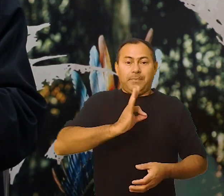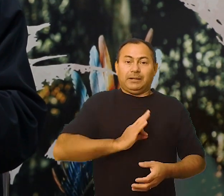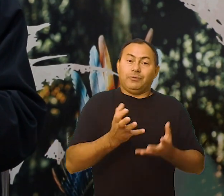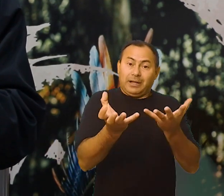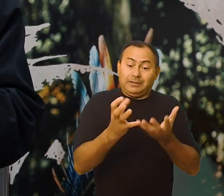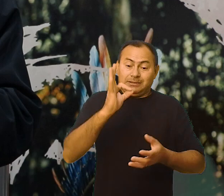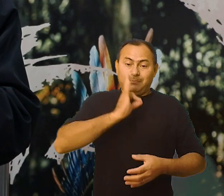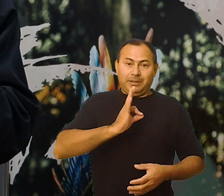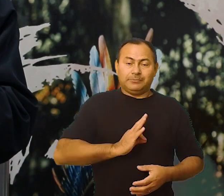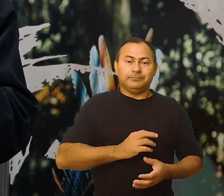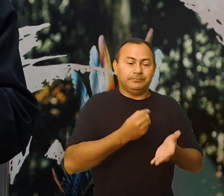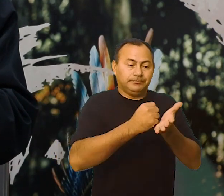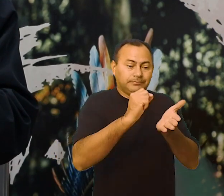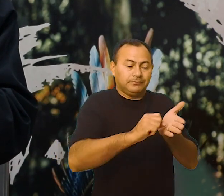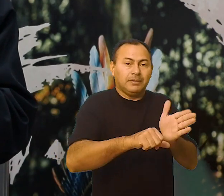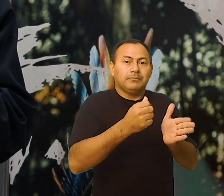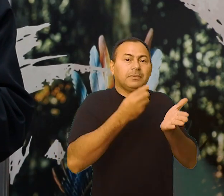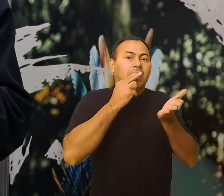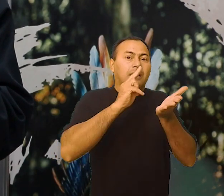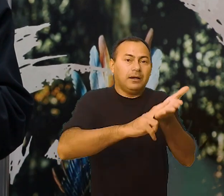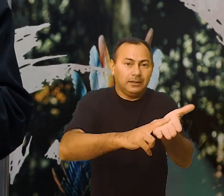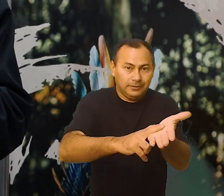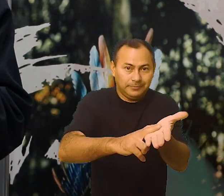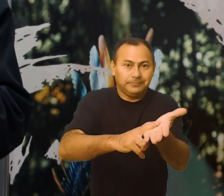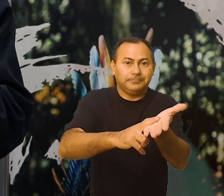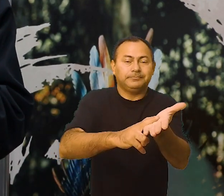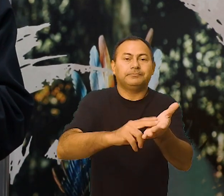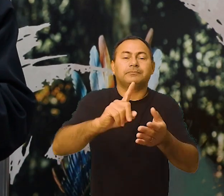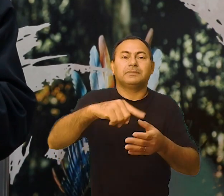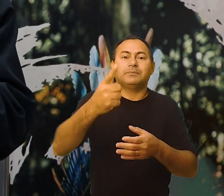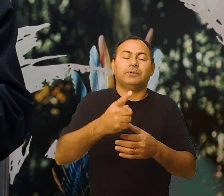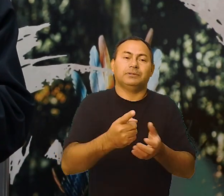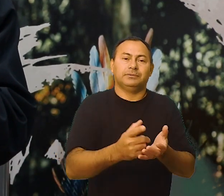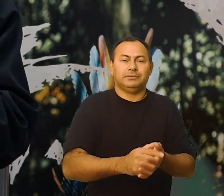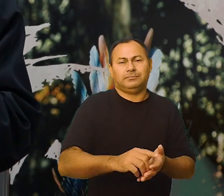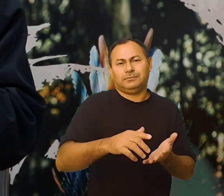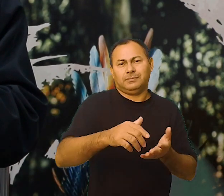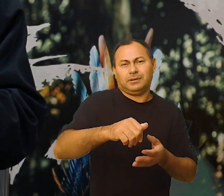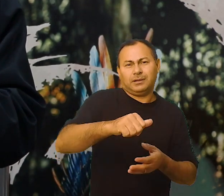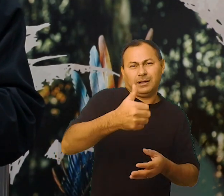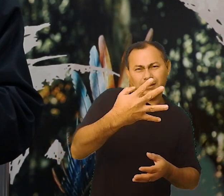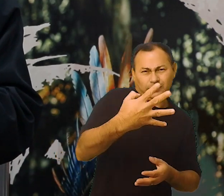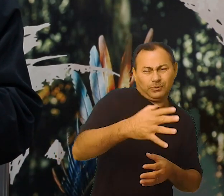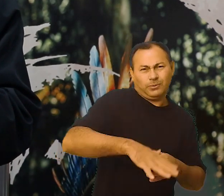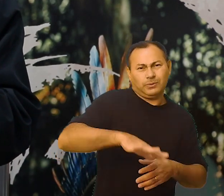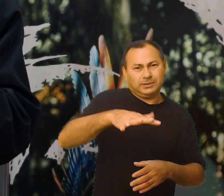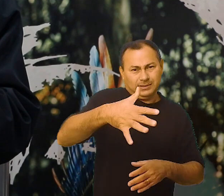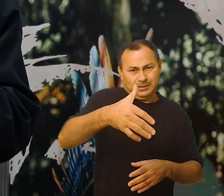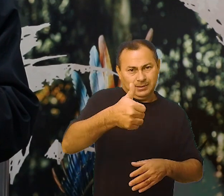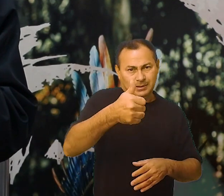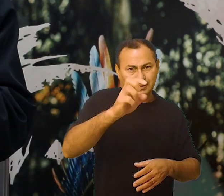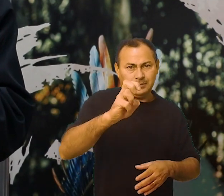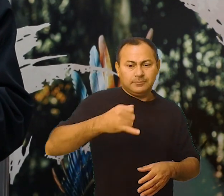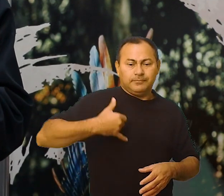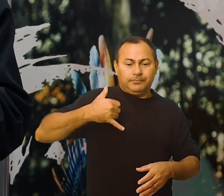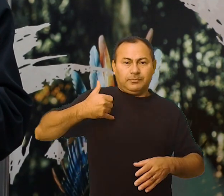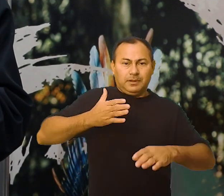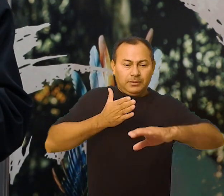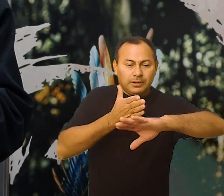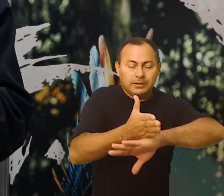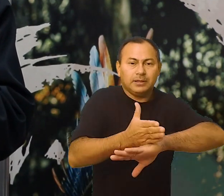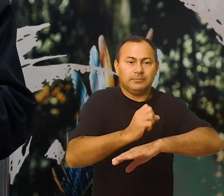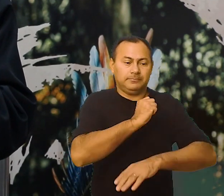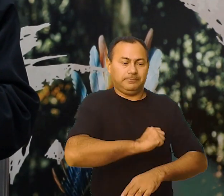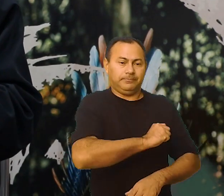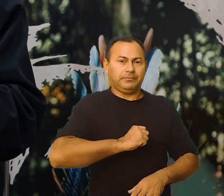ser padre, e escrevi a primeira correspondência, e depois então, logo aos 14, 15 anos, eu entrei para o